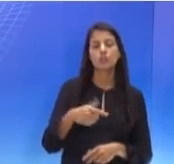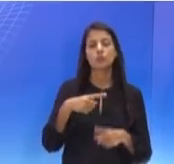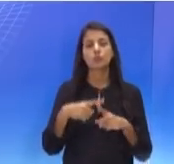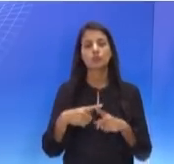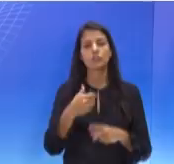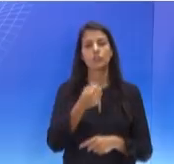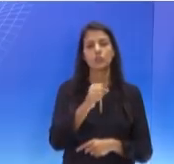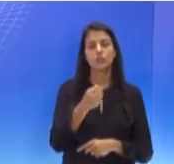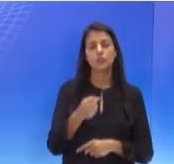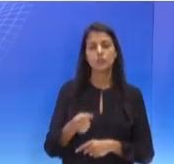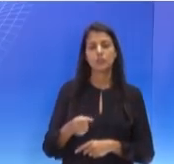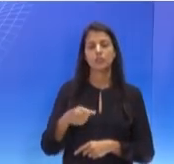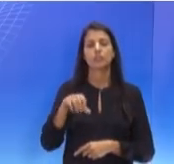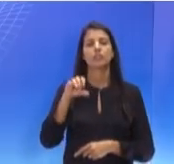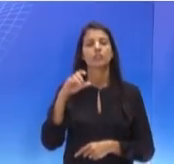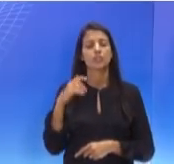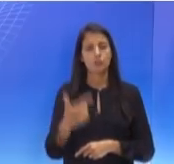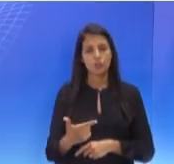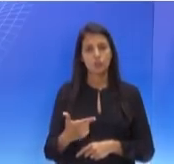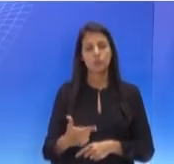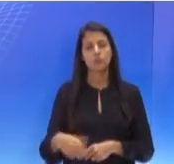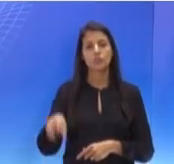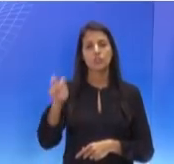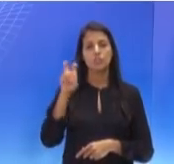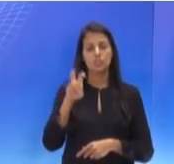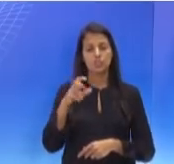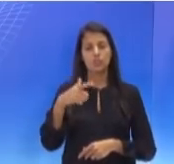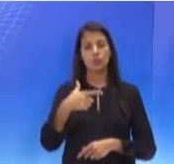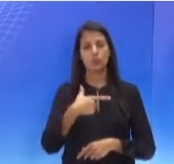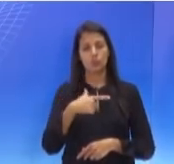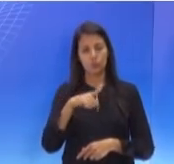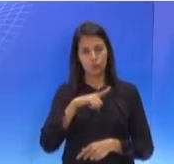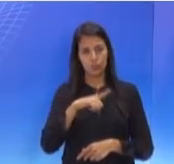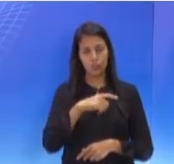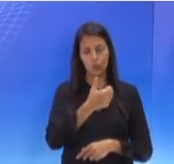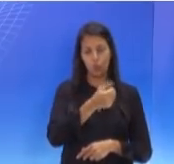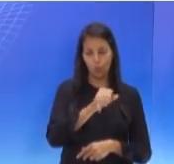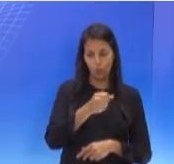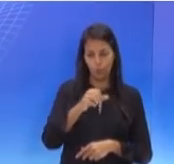caixa 5, 80, 95 e 85.